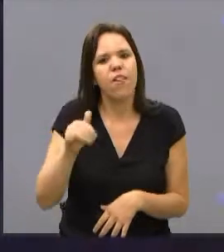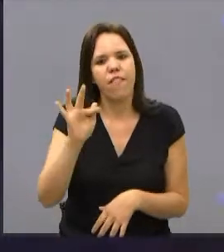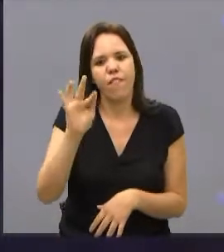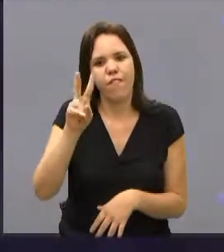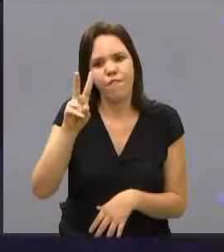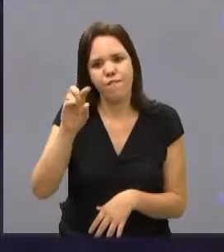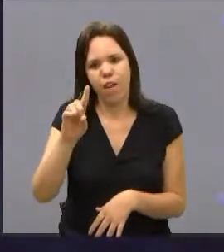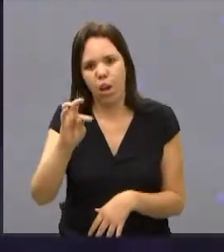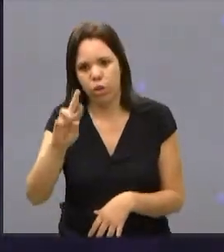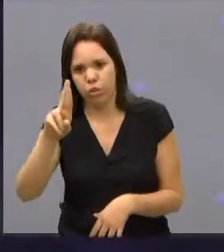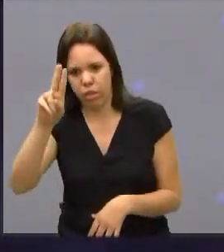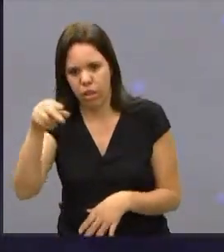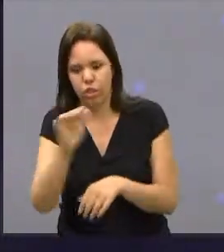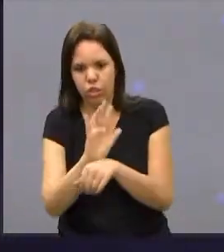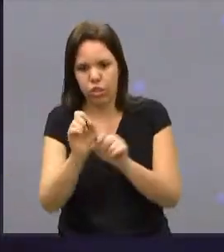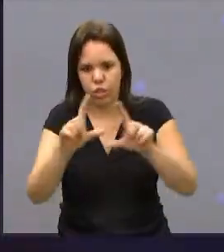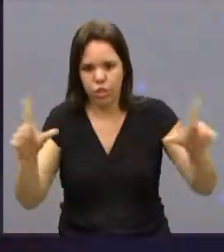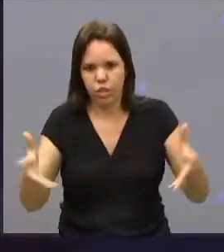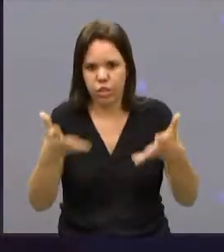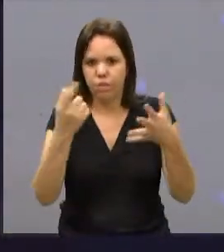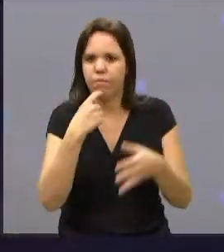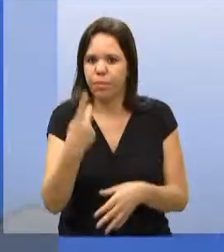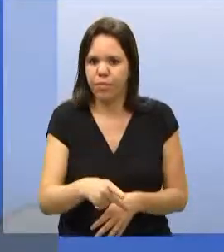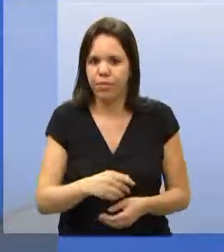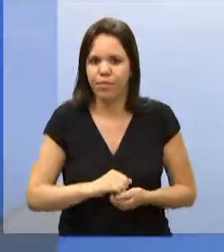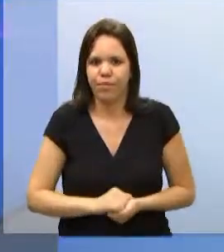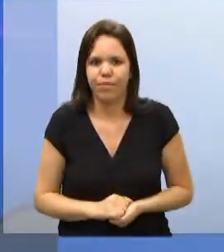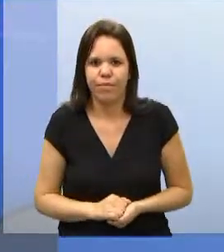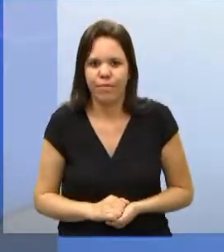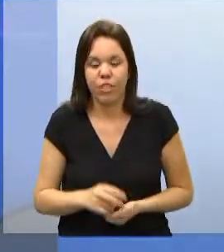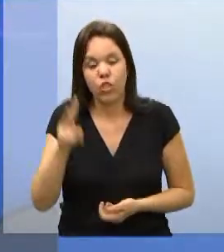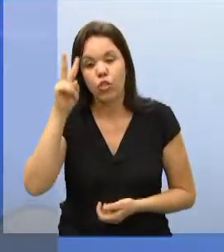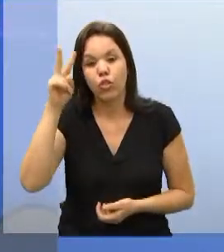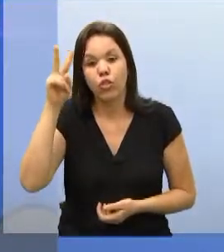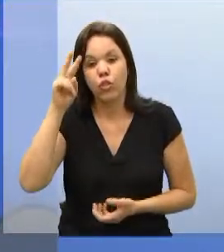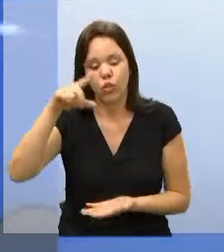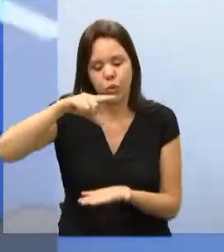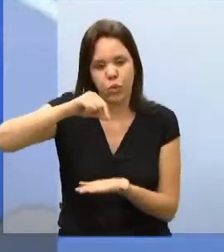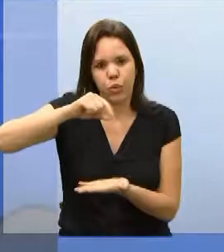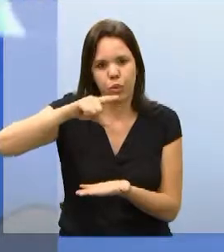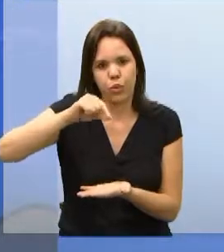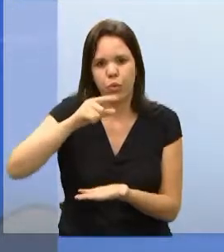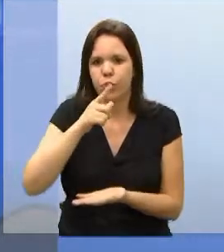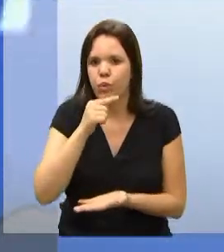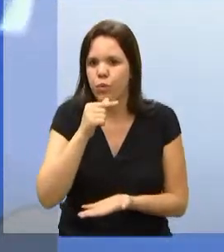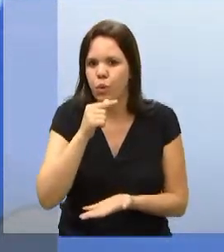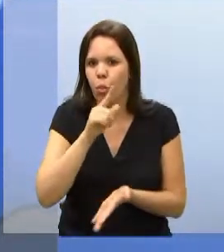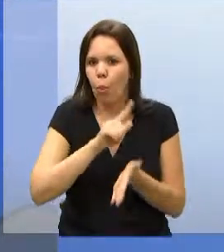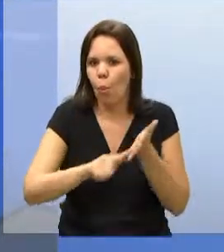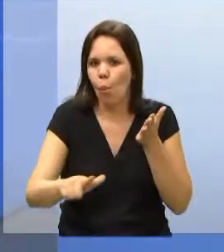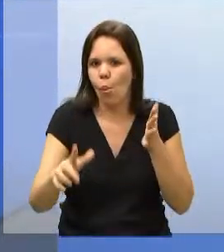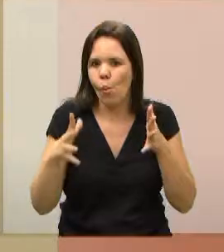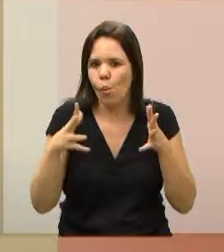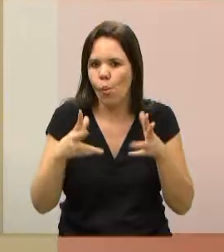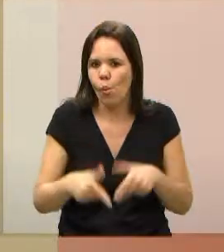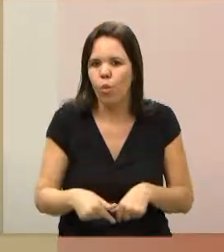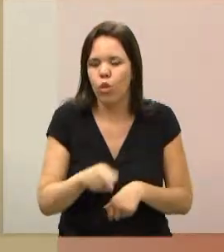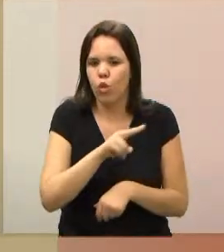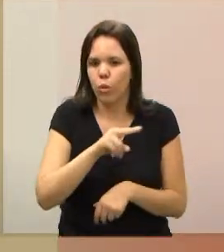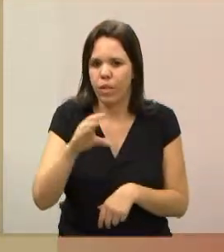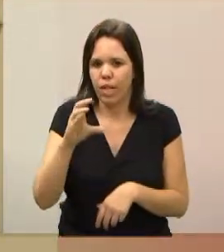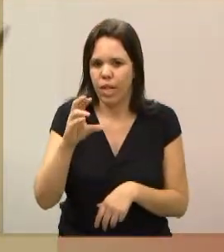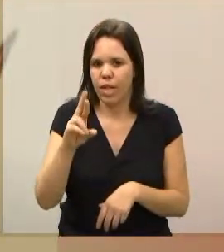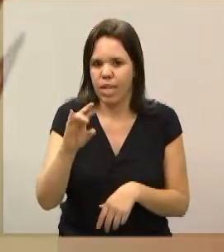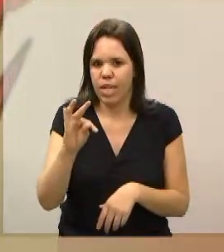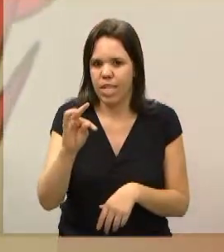do Núcleo de Cinema de Animação de Campinas. A história é de uma gotinha de água limpa, chamada cristalina, que